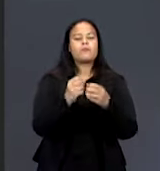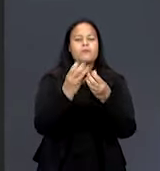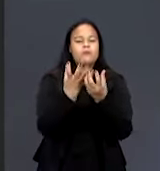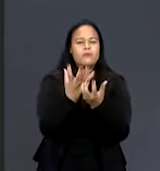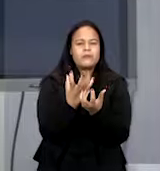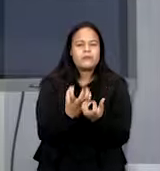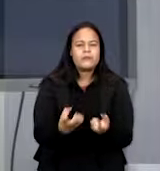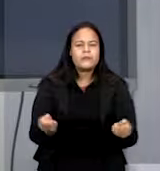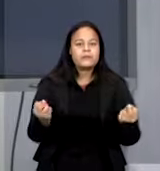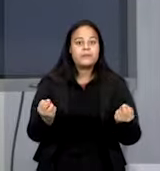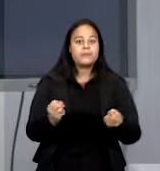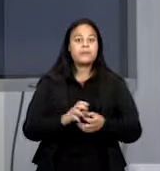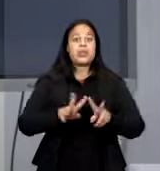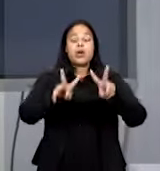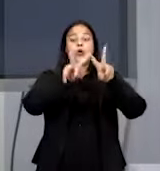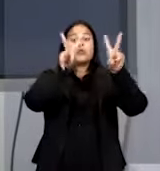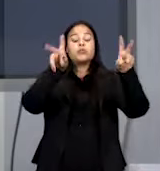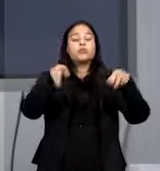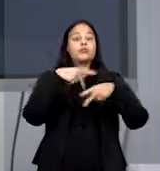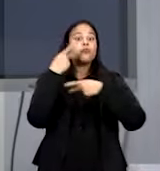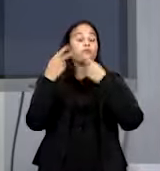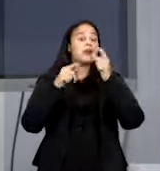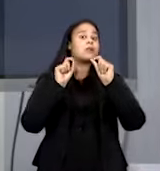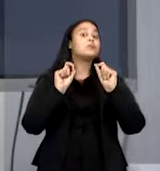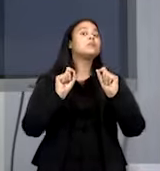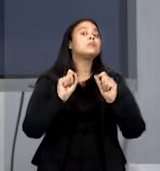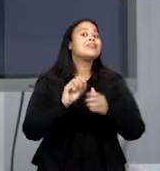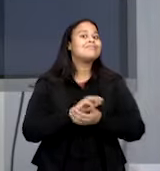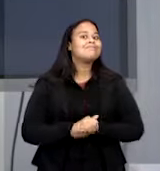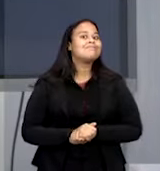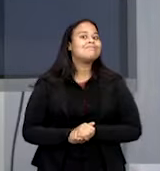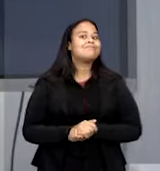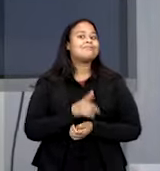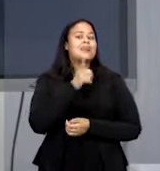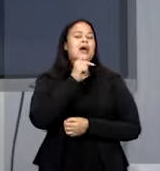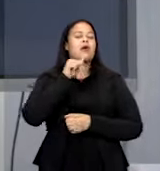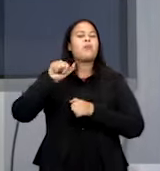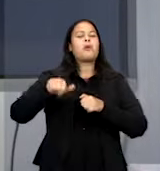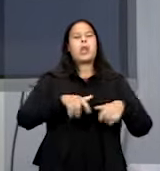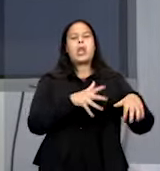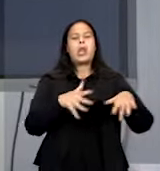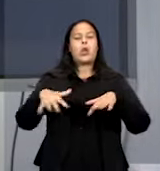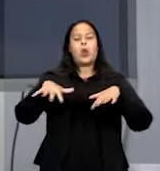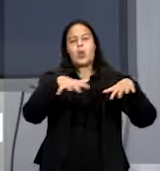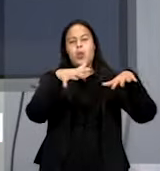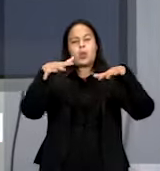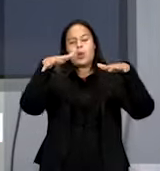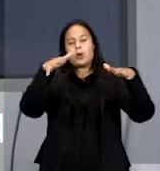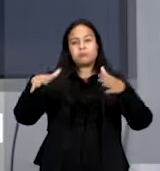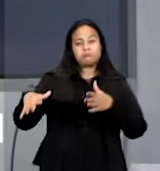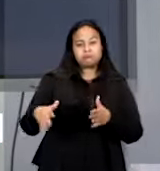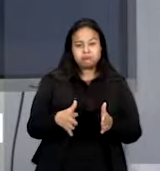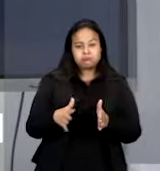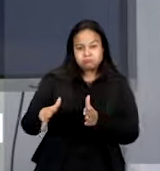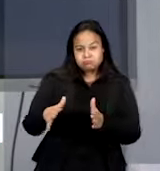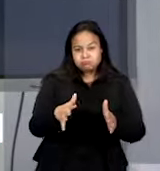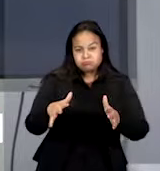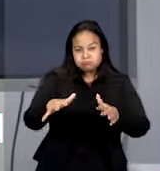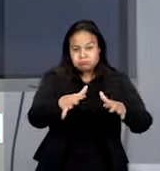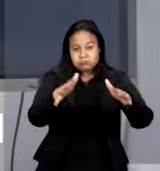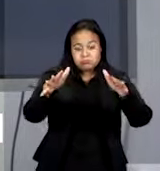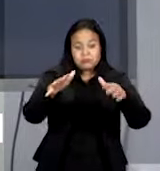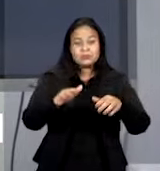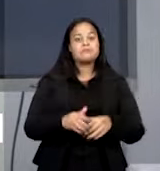dessa canção se refere a um alagamento, ou melhor, a uma represa, que para